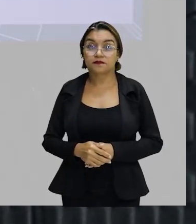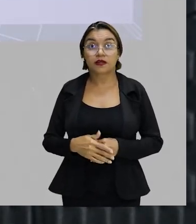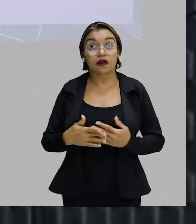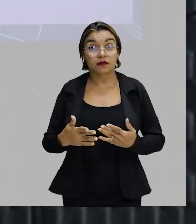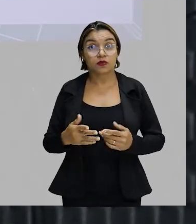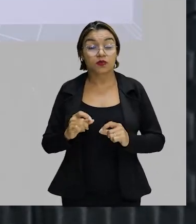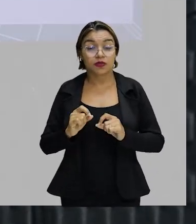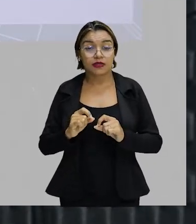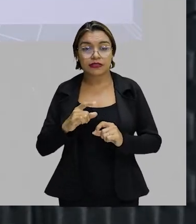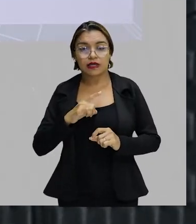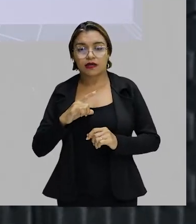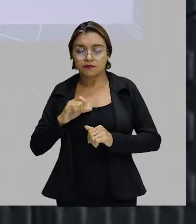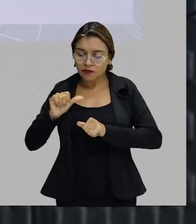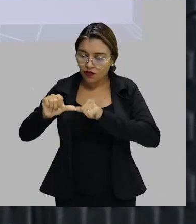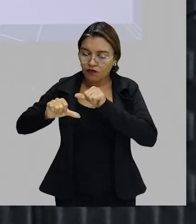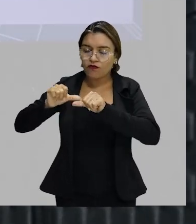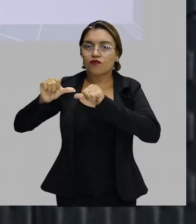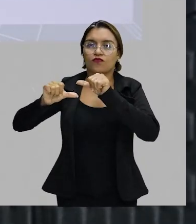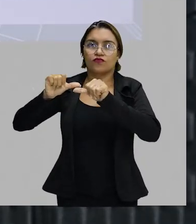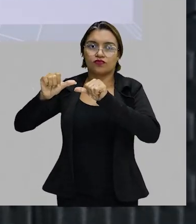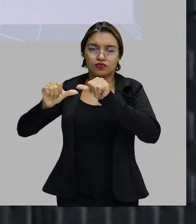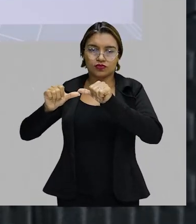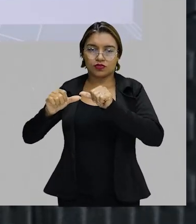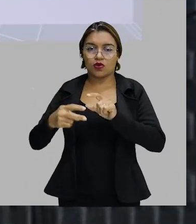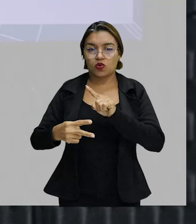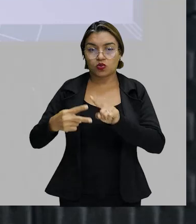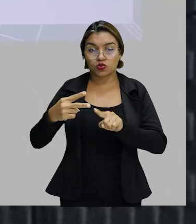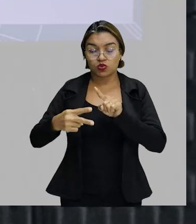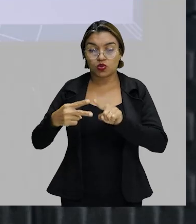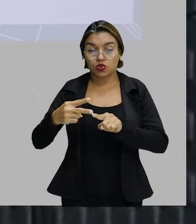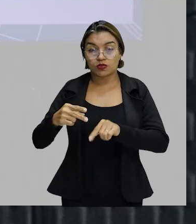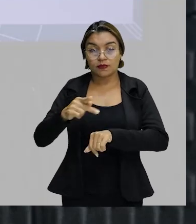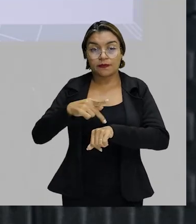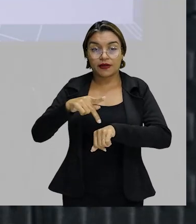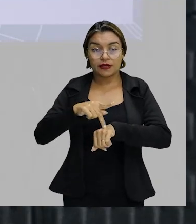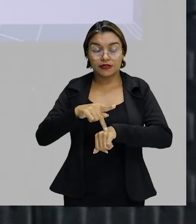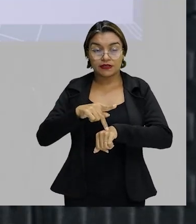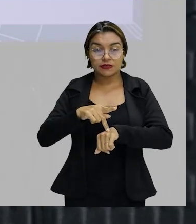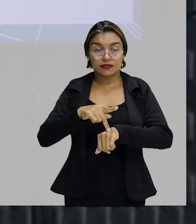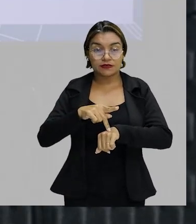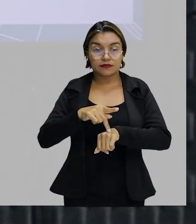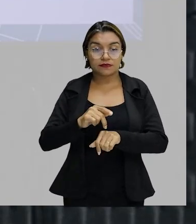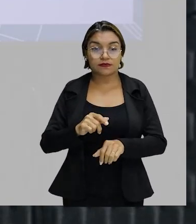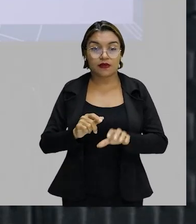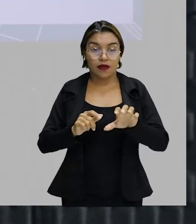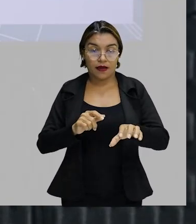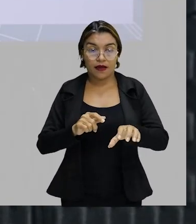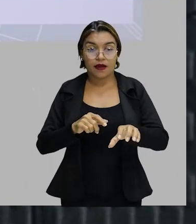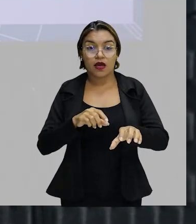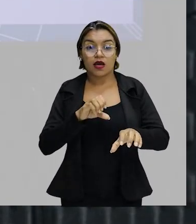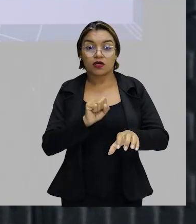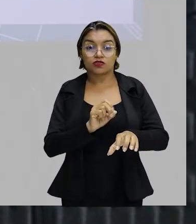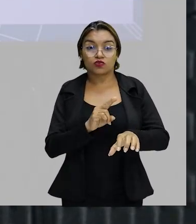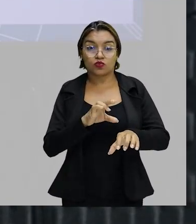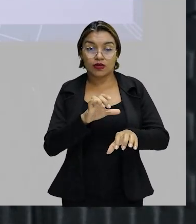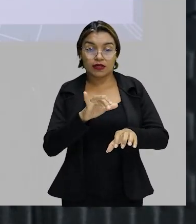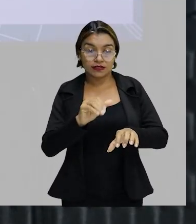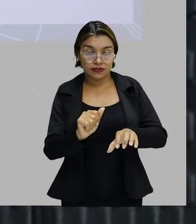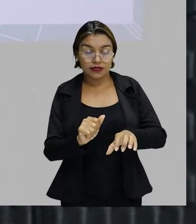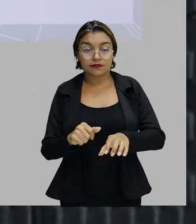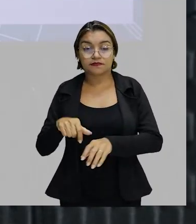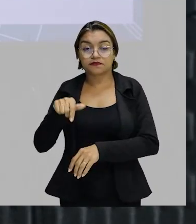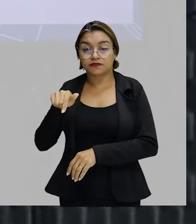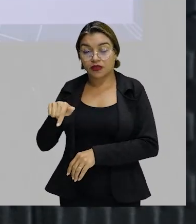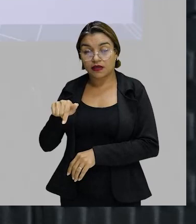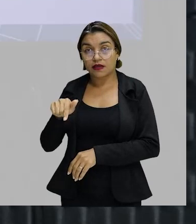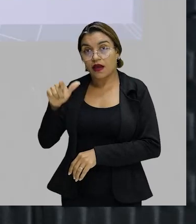Então teve ali a sua evolução nesses dois países aqui ó Suécia e Alemanha foi onde essa modalidade ela passou a